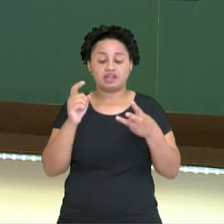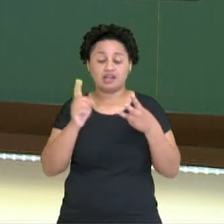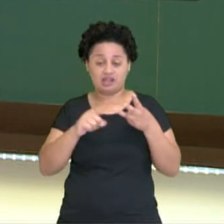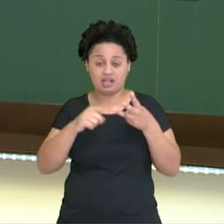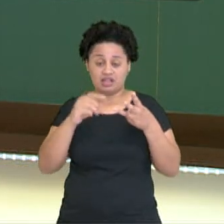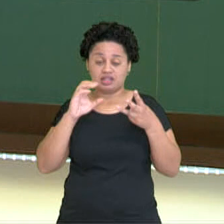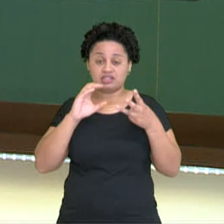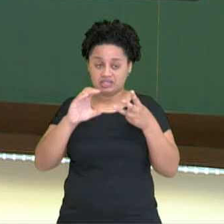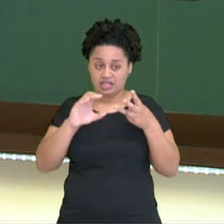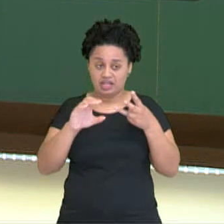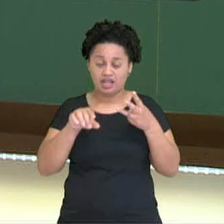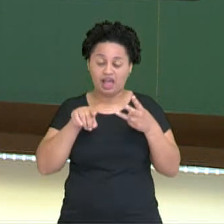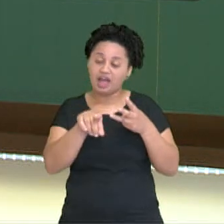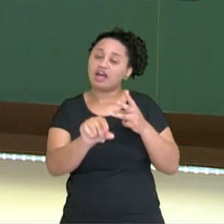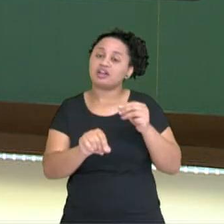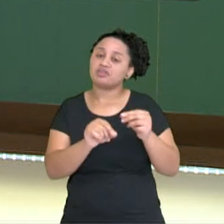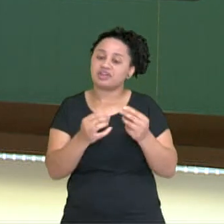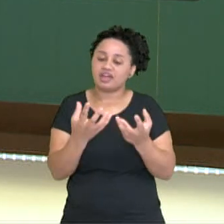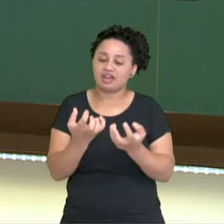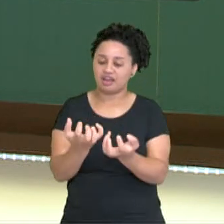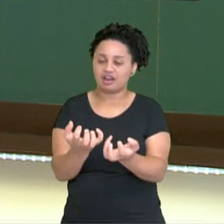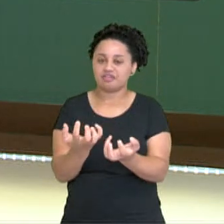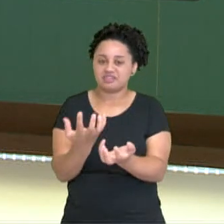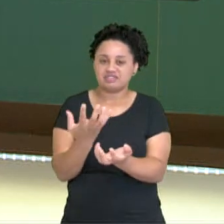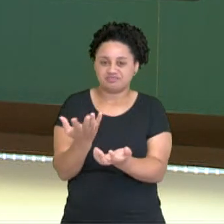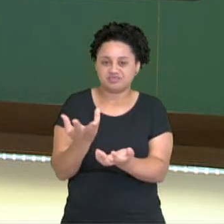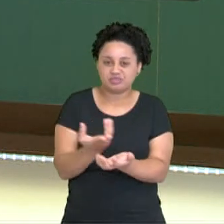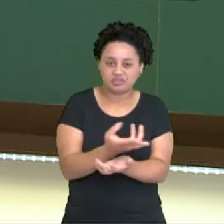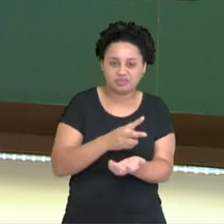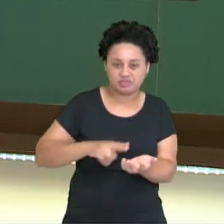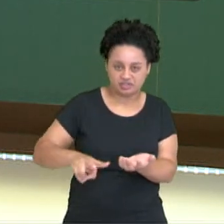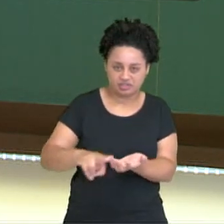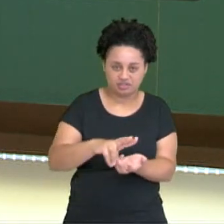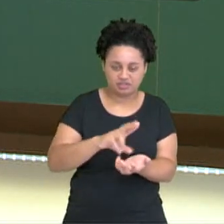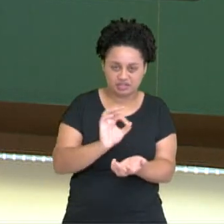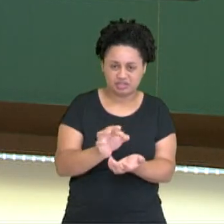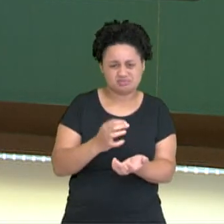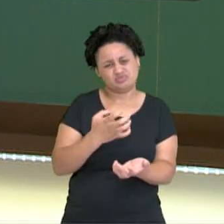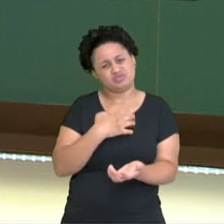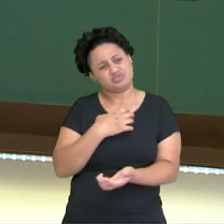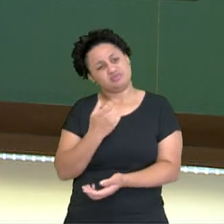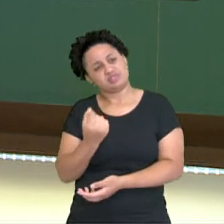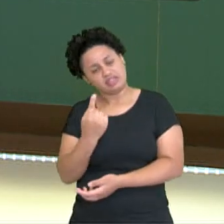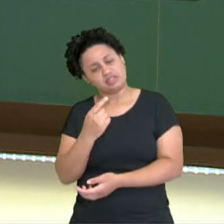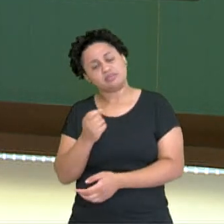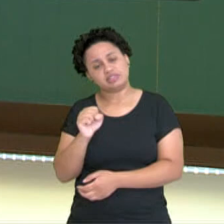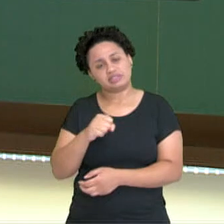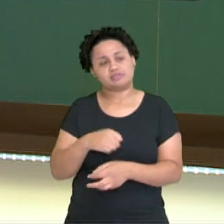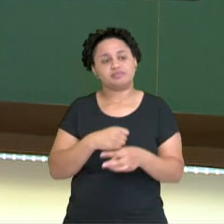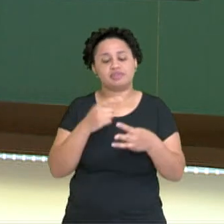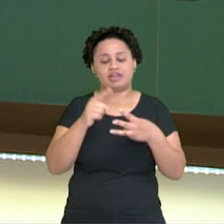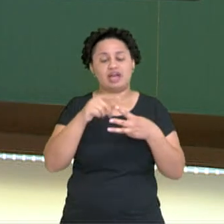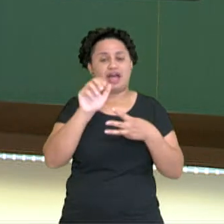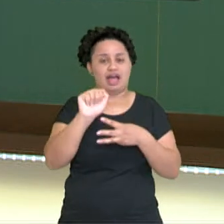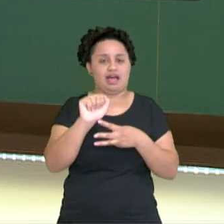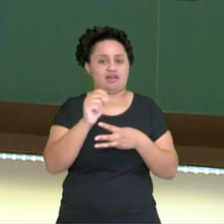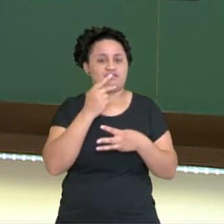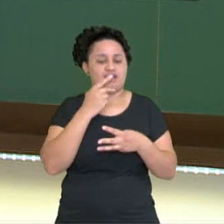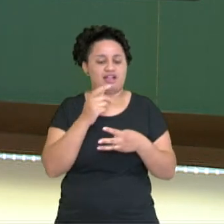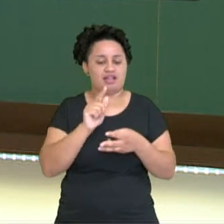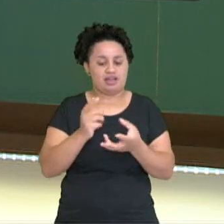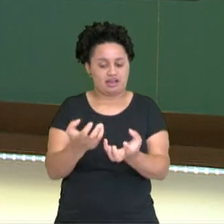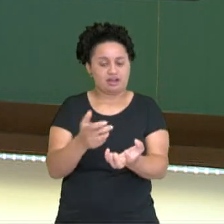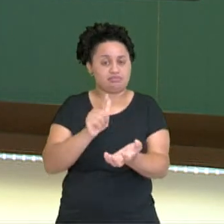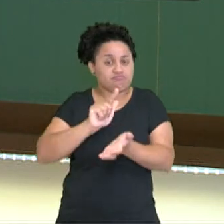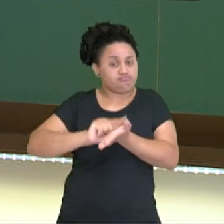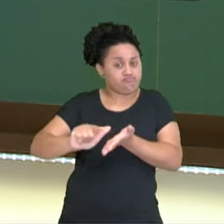está cortando a grama, de um jeito estranho, mas ela está, ok? Na letra A está falando que ela está limpando a grama